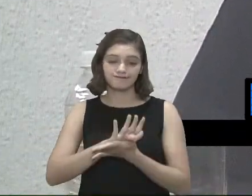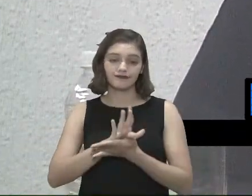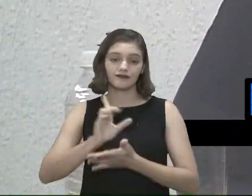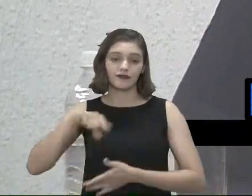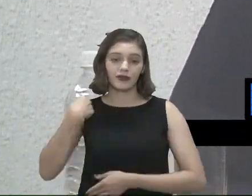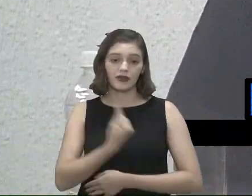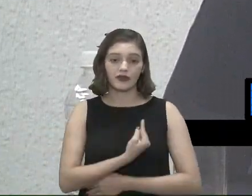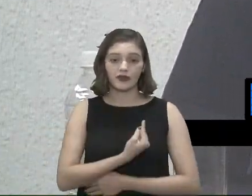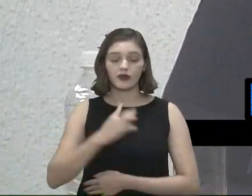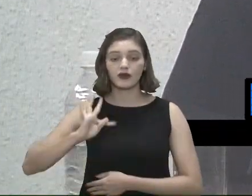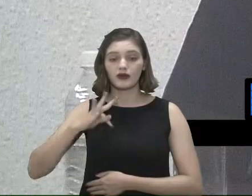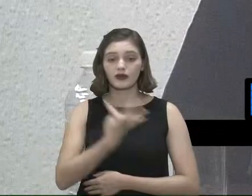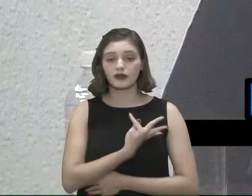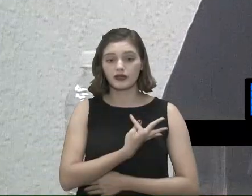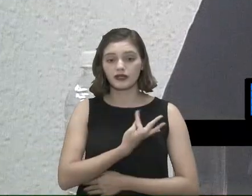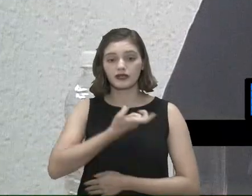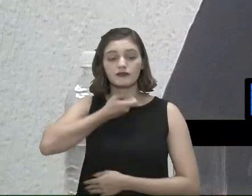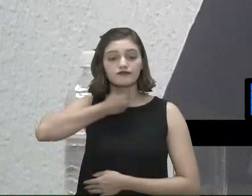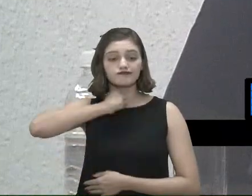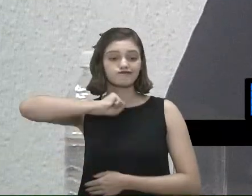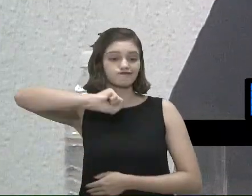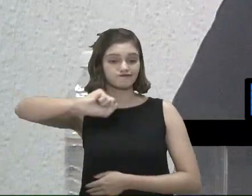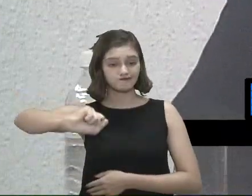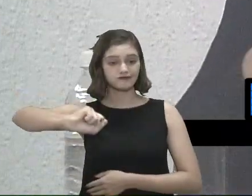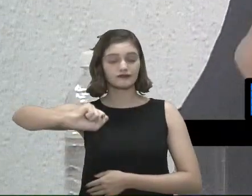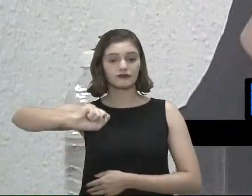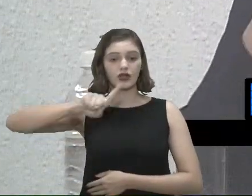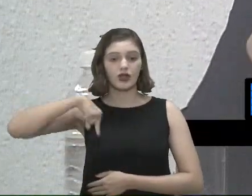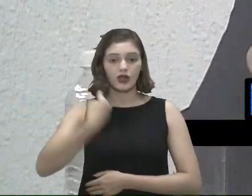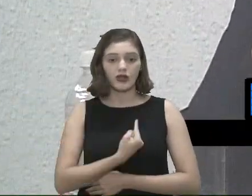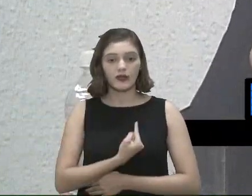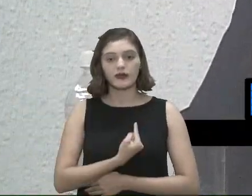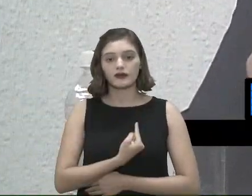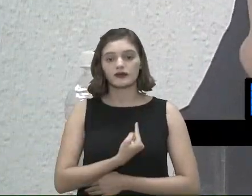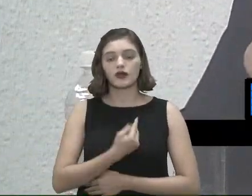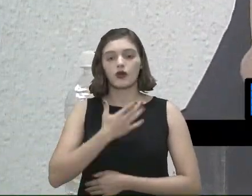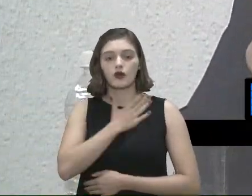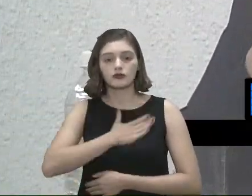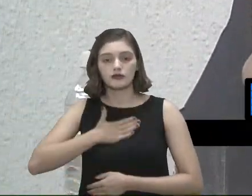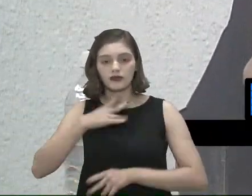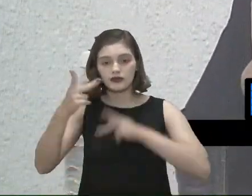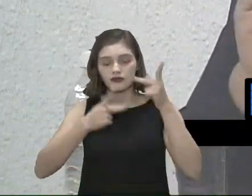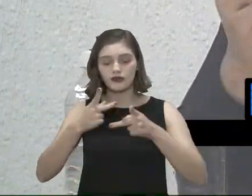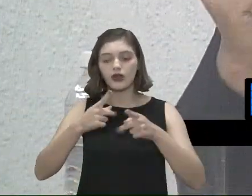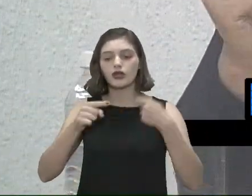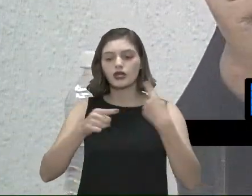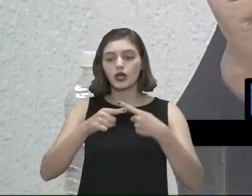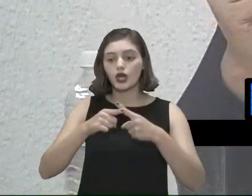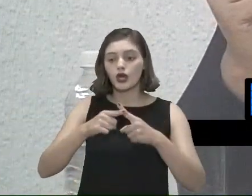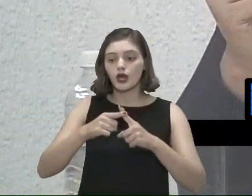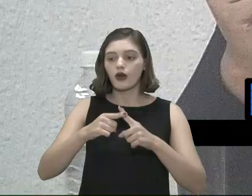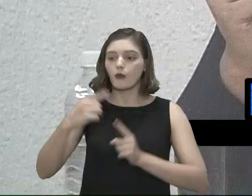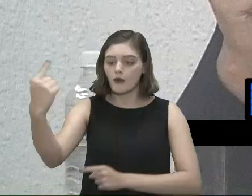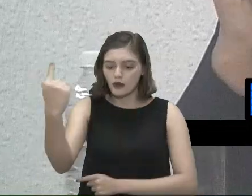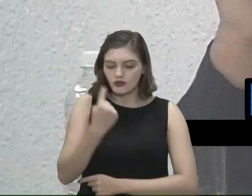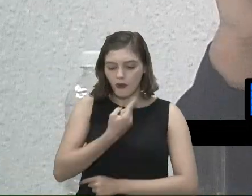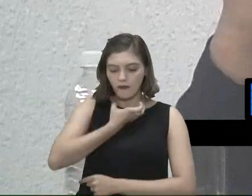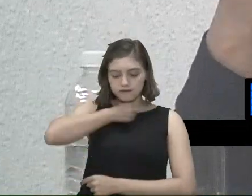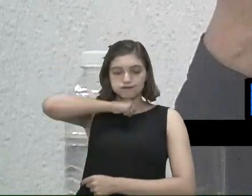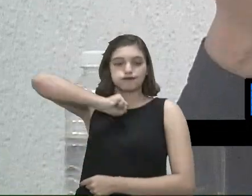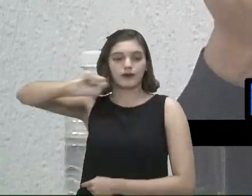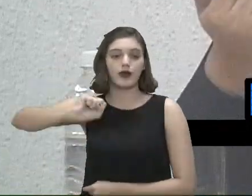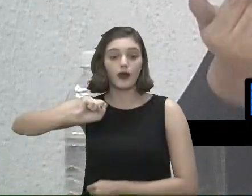T's, nós somos suicidadas. Nós gostamos de usar esse termo, suicidadas, porque